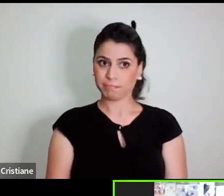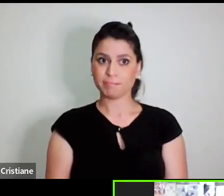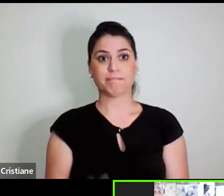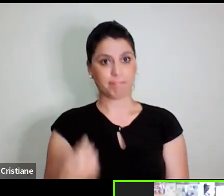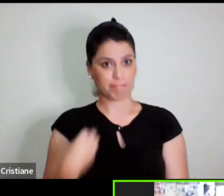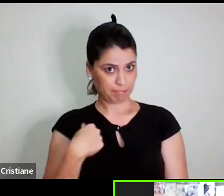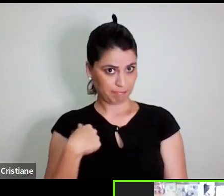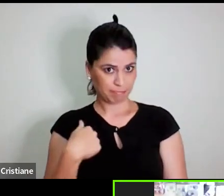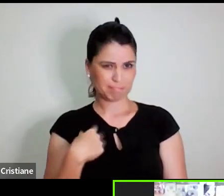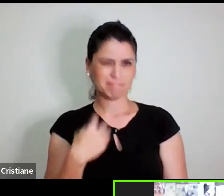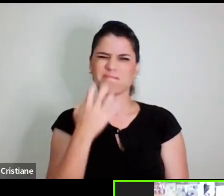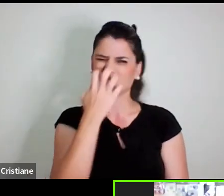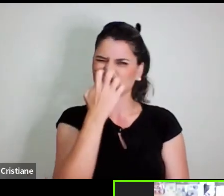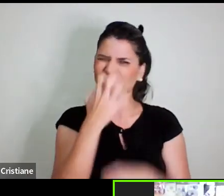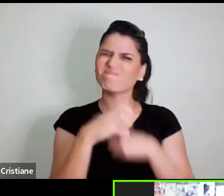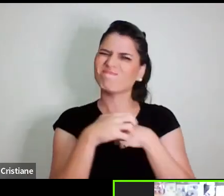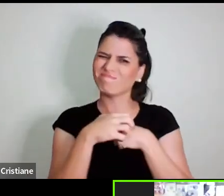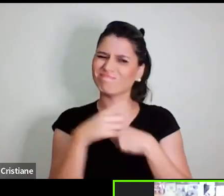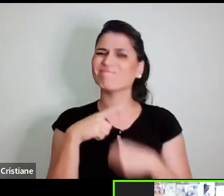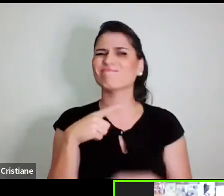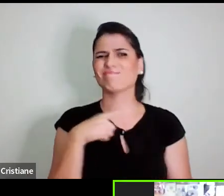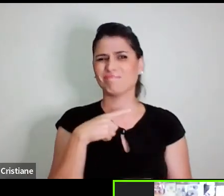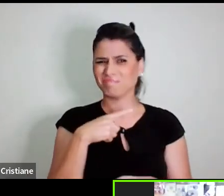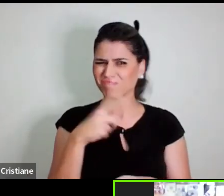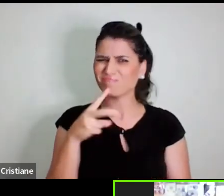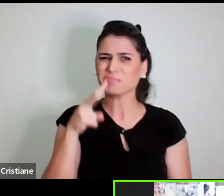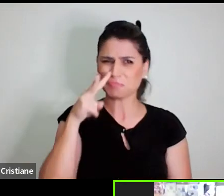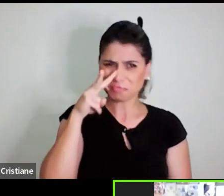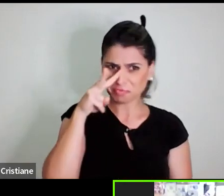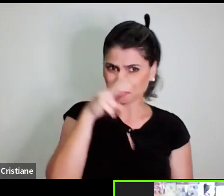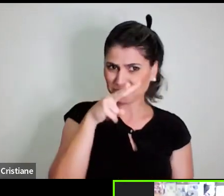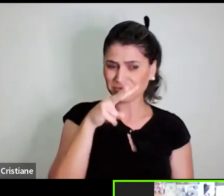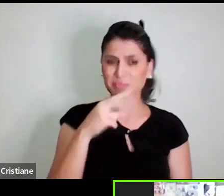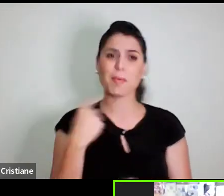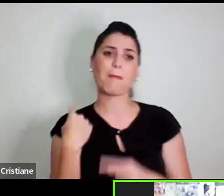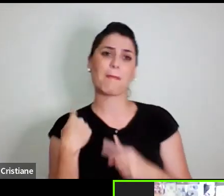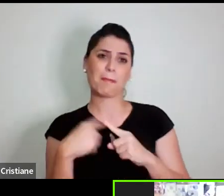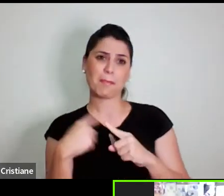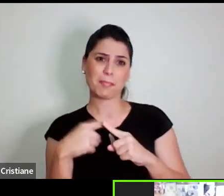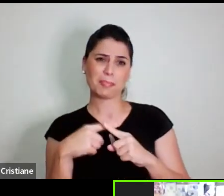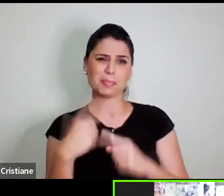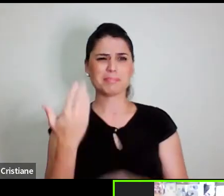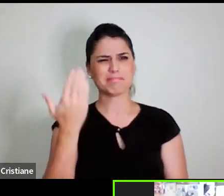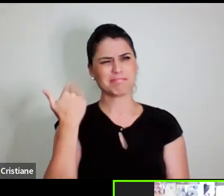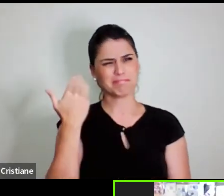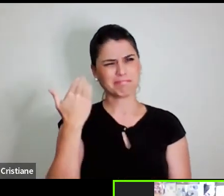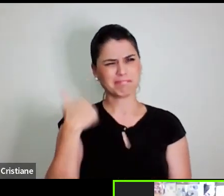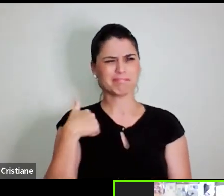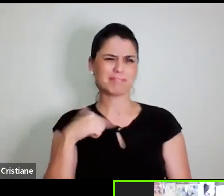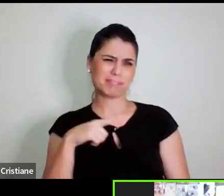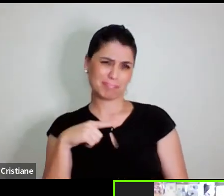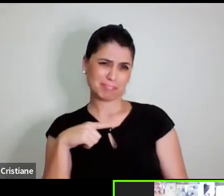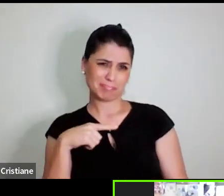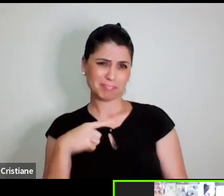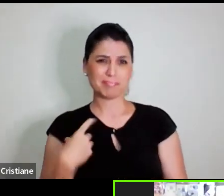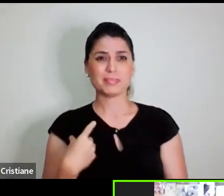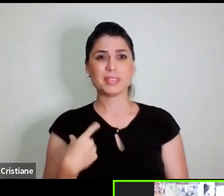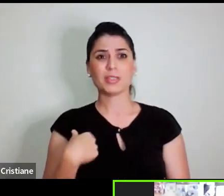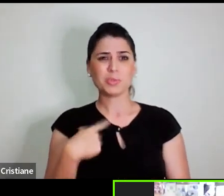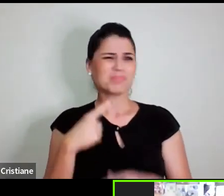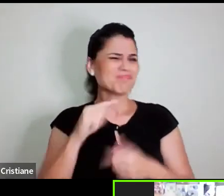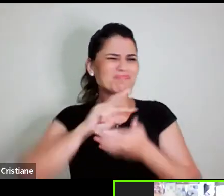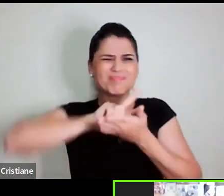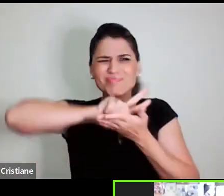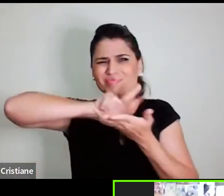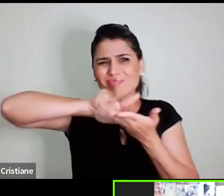alergia, ela estava muito séria, porque, por que que eu digo isso? Porque já estava me privando de